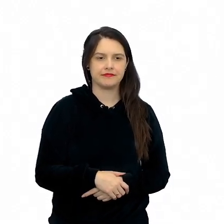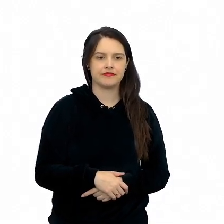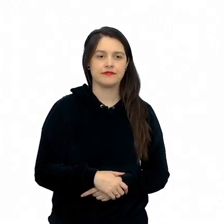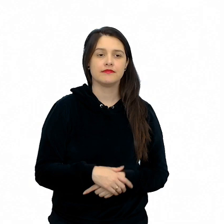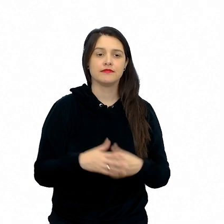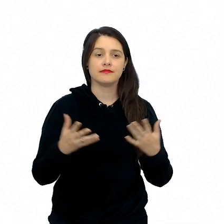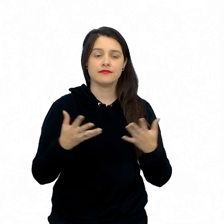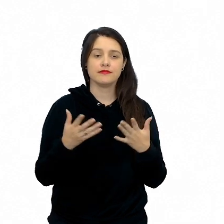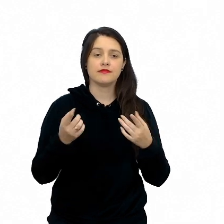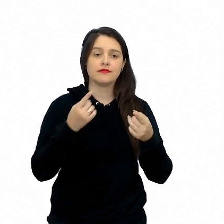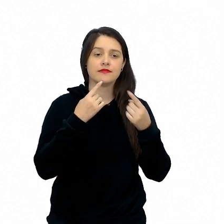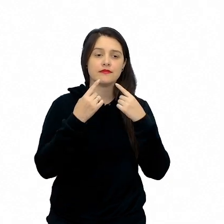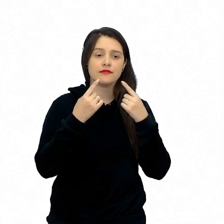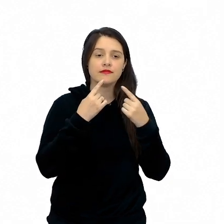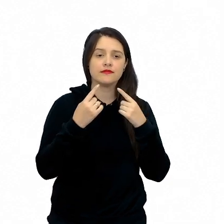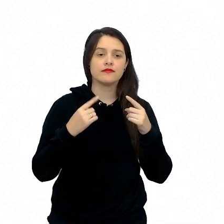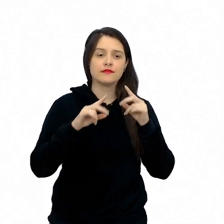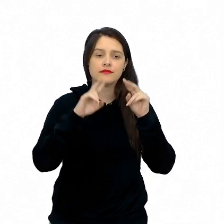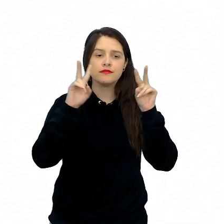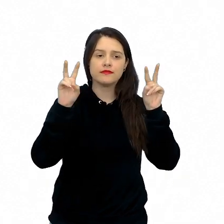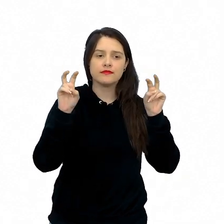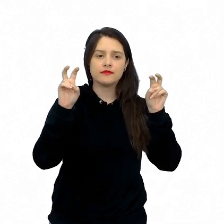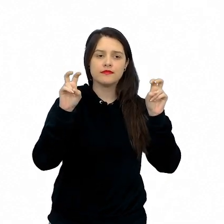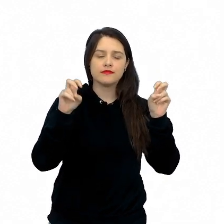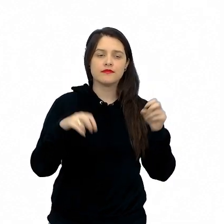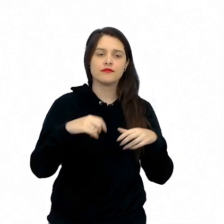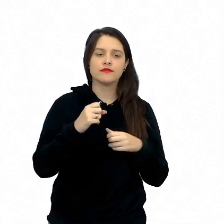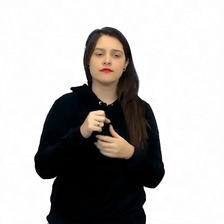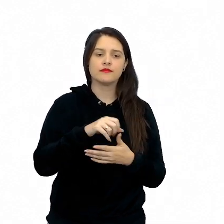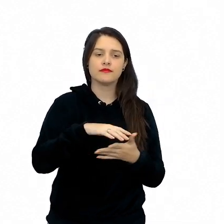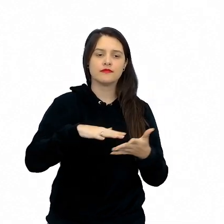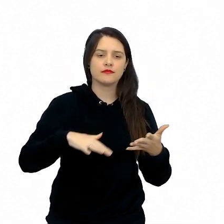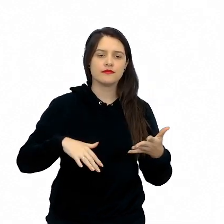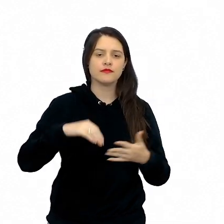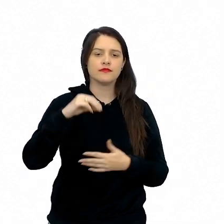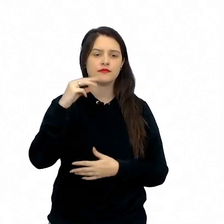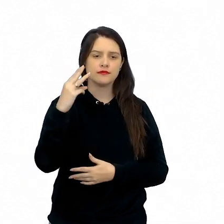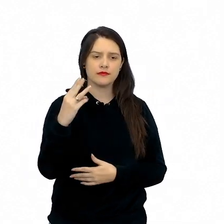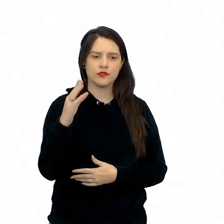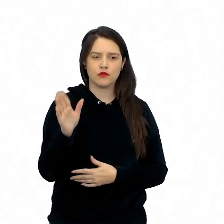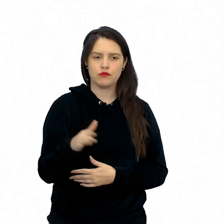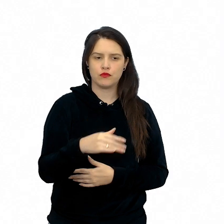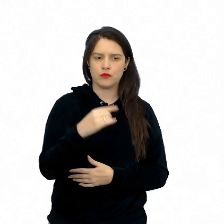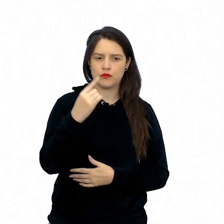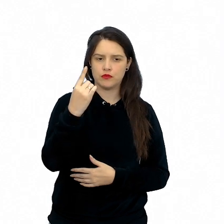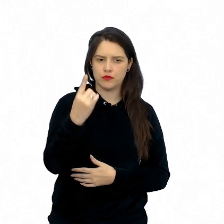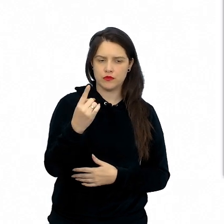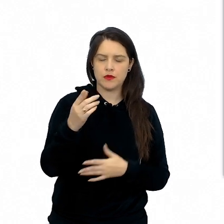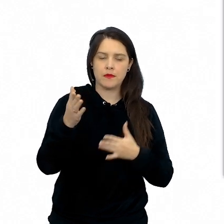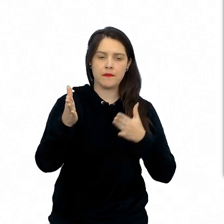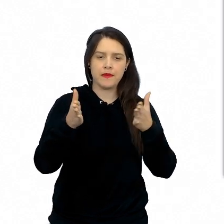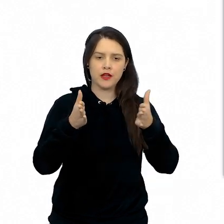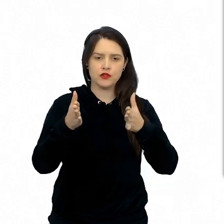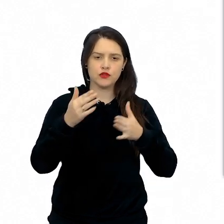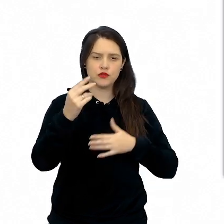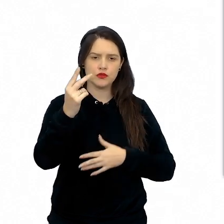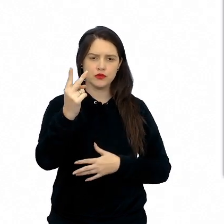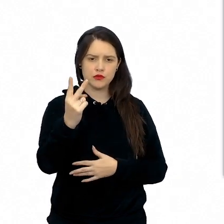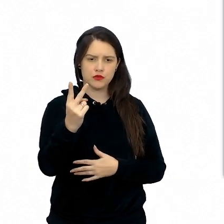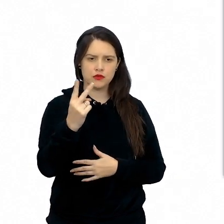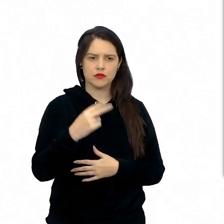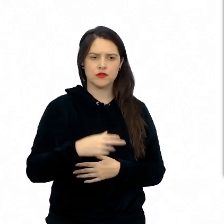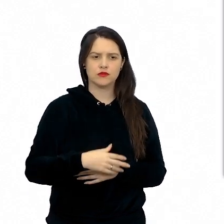A nossa conversa terá como foco a sequência de atividade 6 do volume 1, da parte 2,